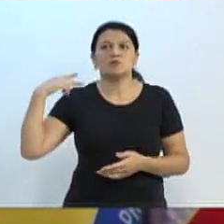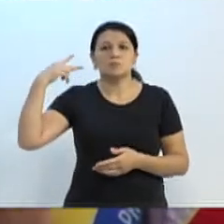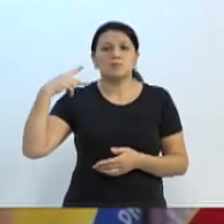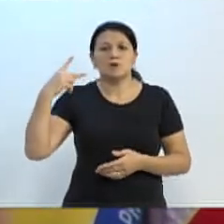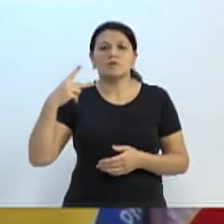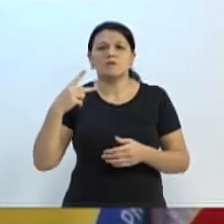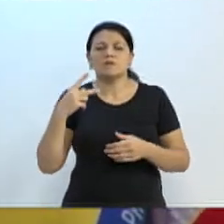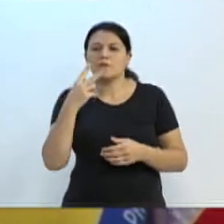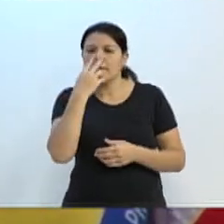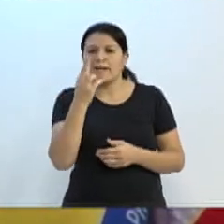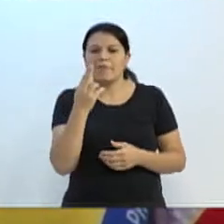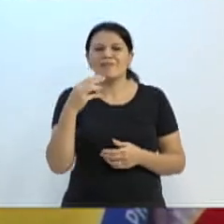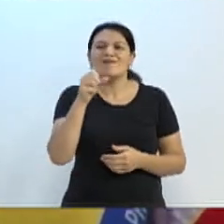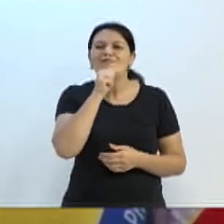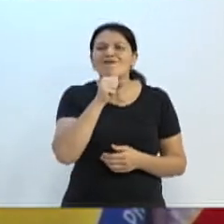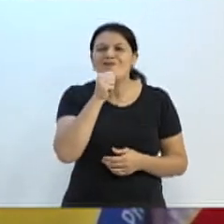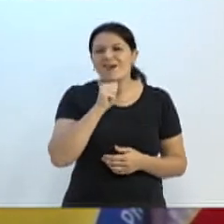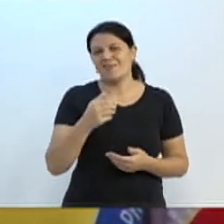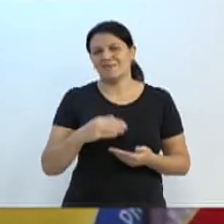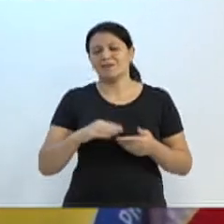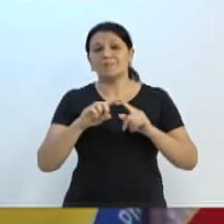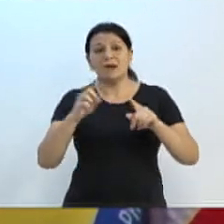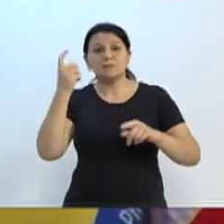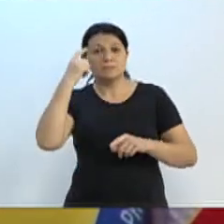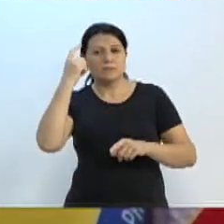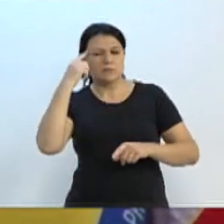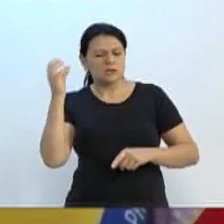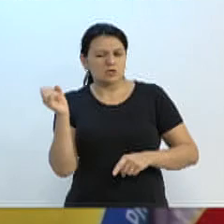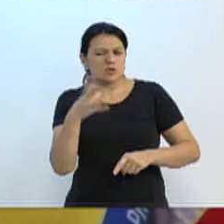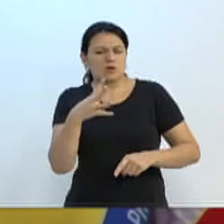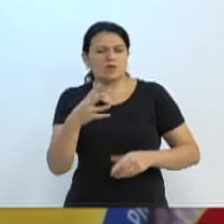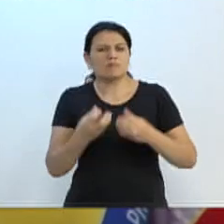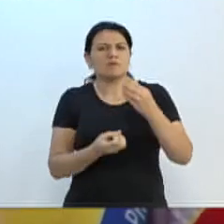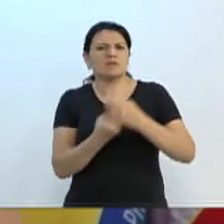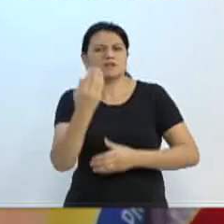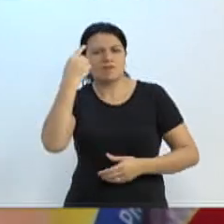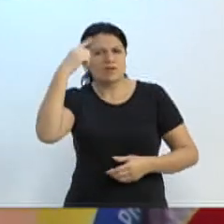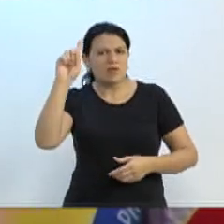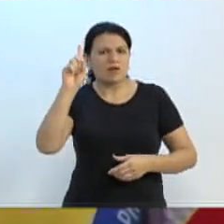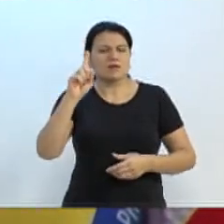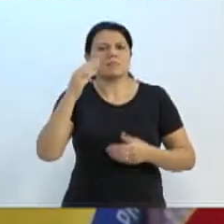arroz. Tem que pensar de uma forma diferente, inovadora e criativa, e a gente defende essa ideia. Obrigado a todos.